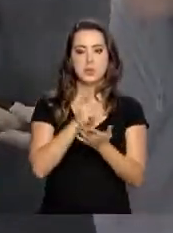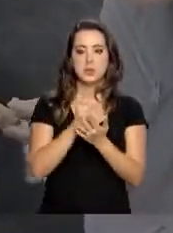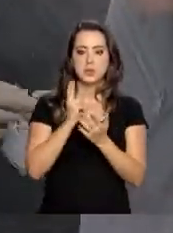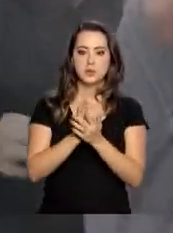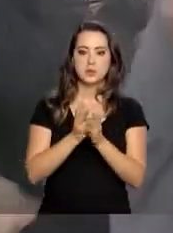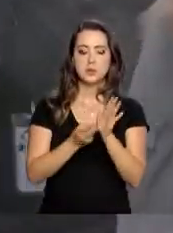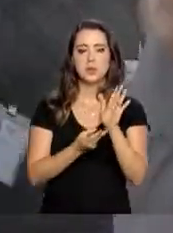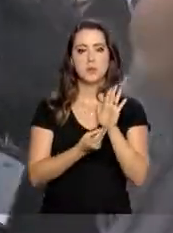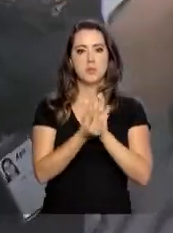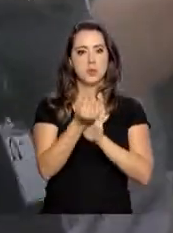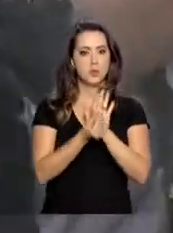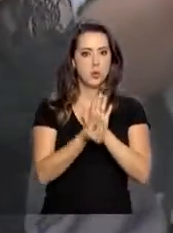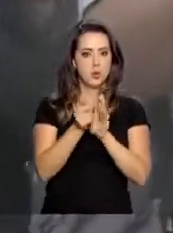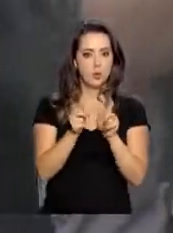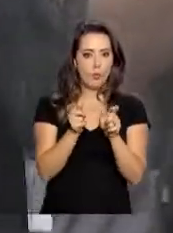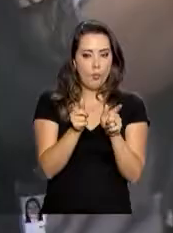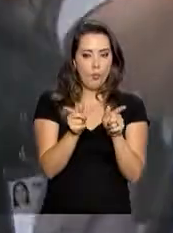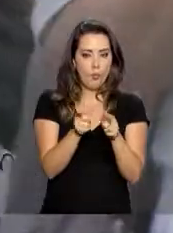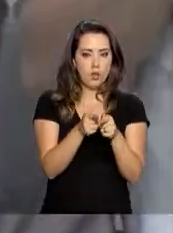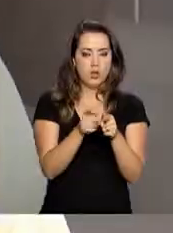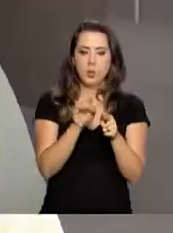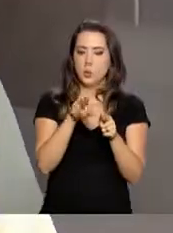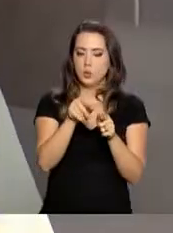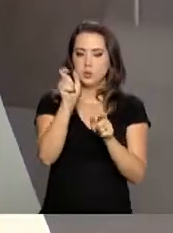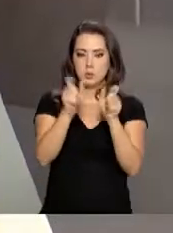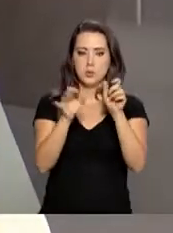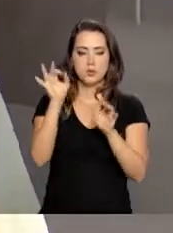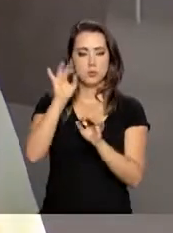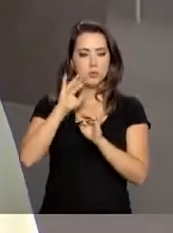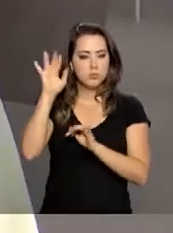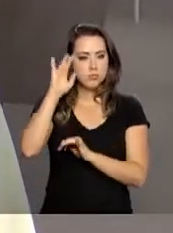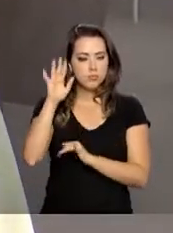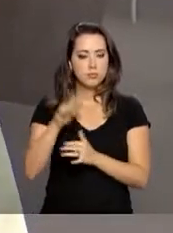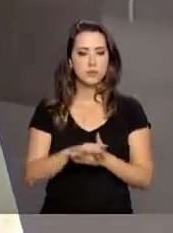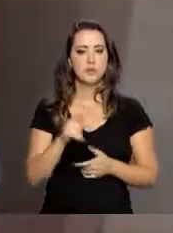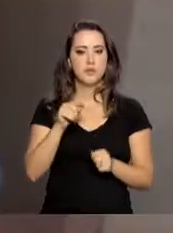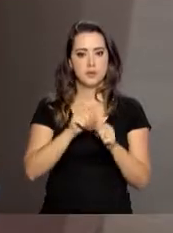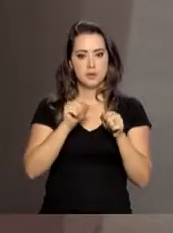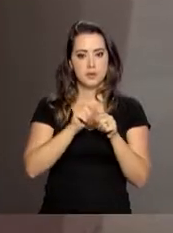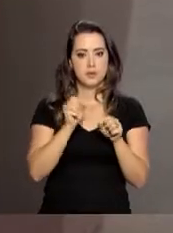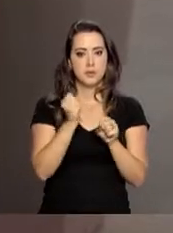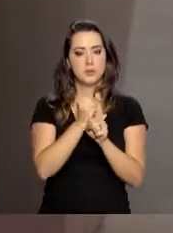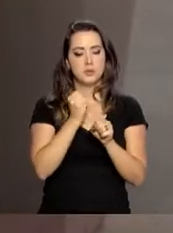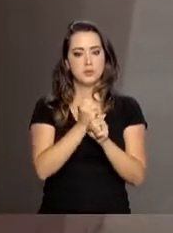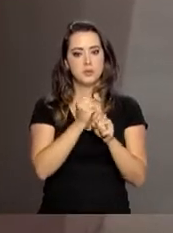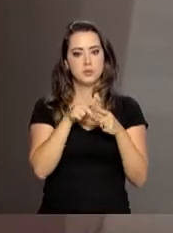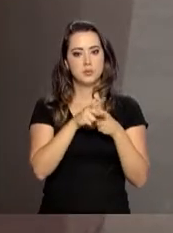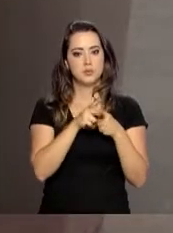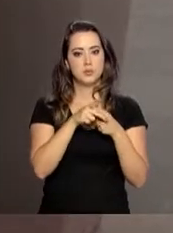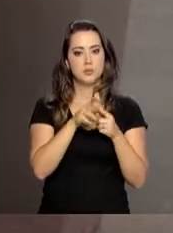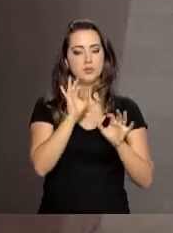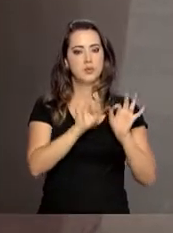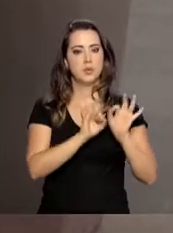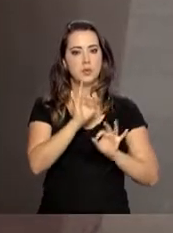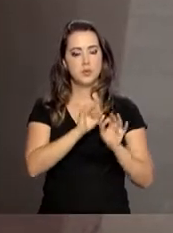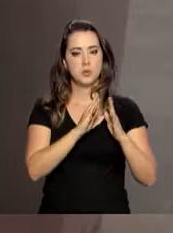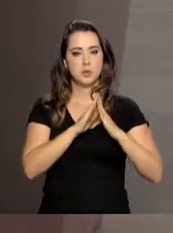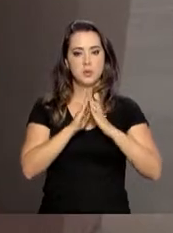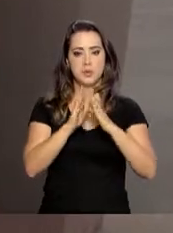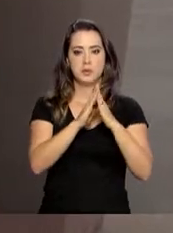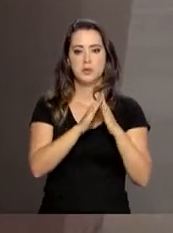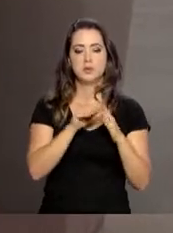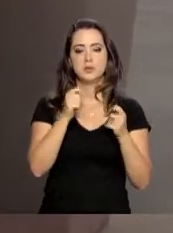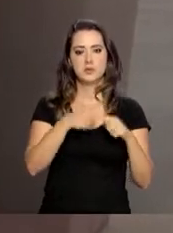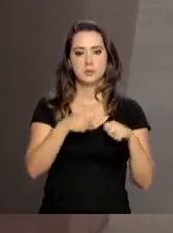apertado todo mundo faz planos e aplicar uma reforma na minha casa eu acho que a gente teria uma que minha casa que está precisando de uma